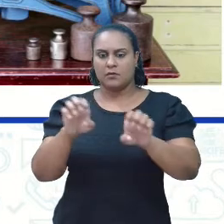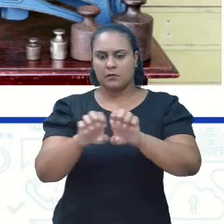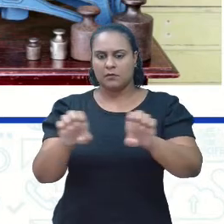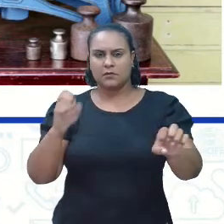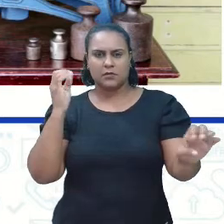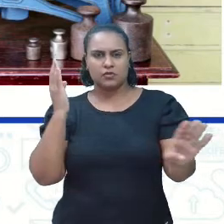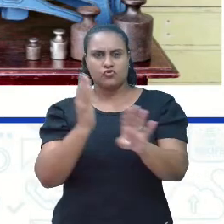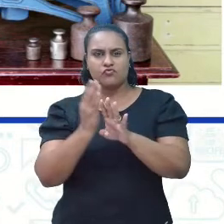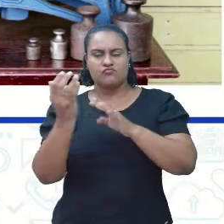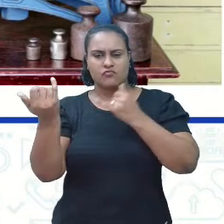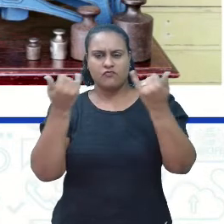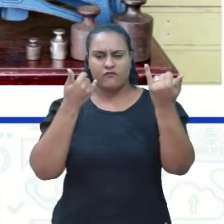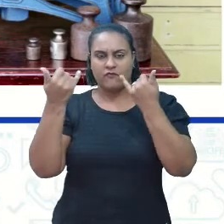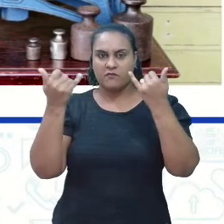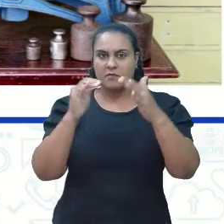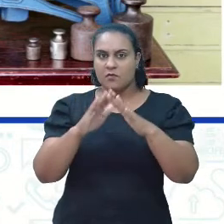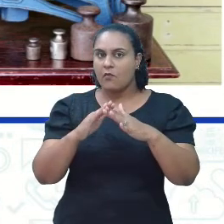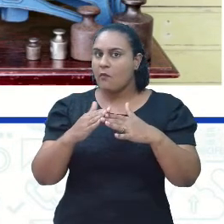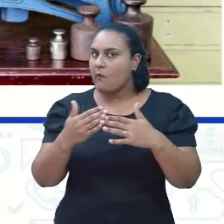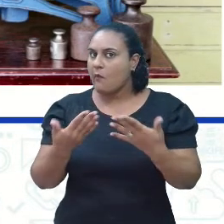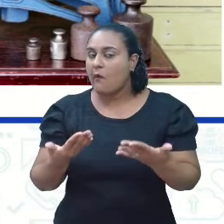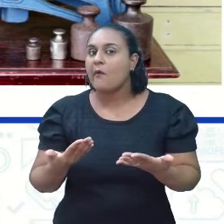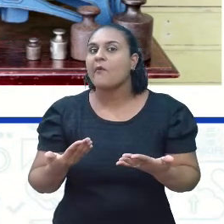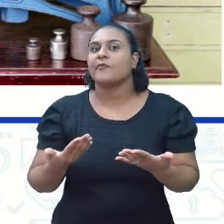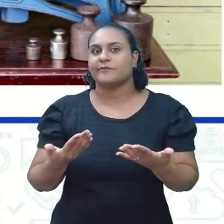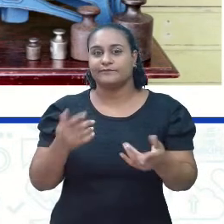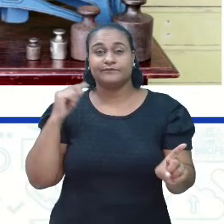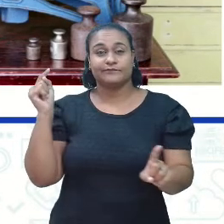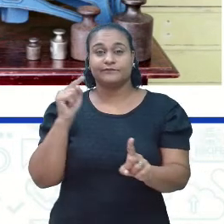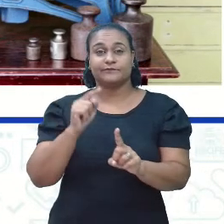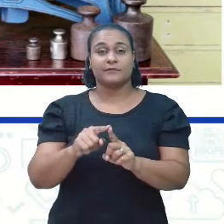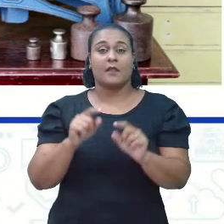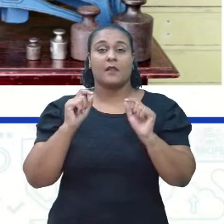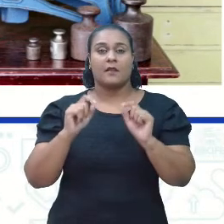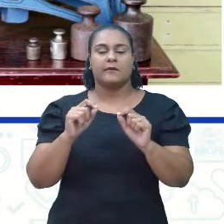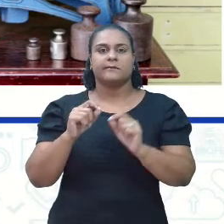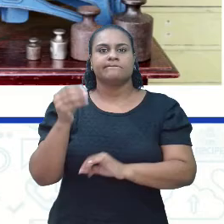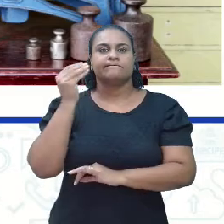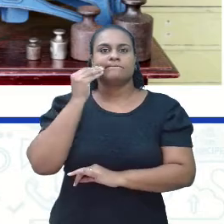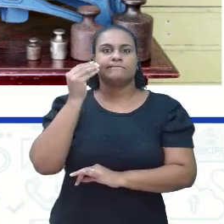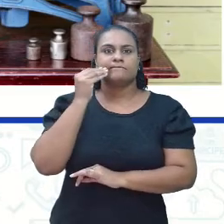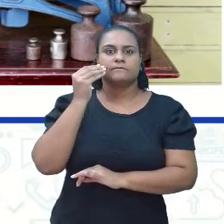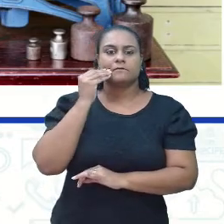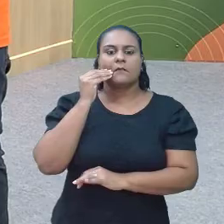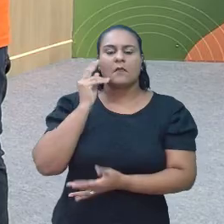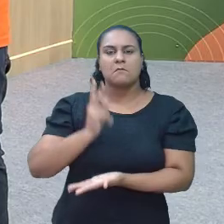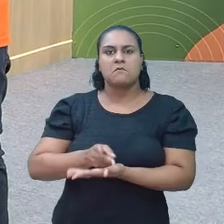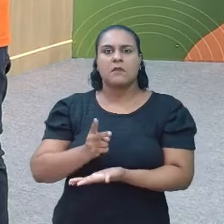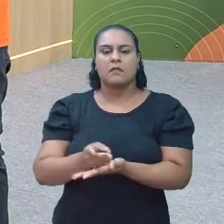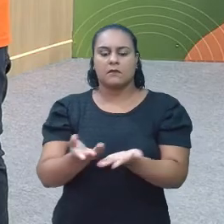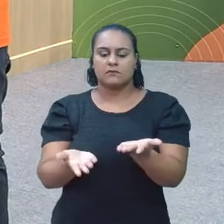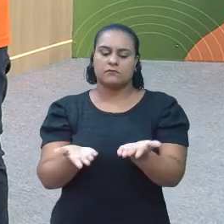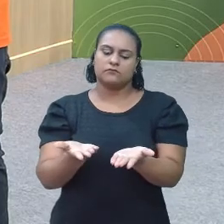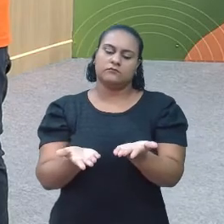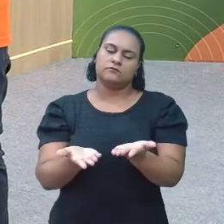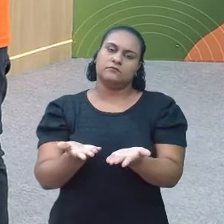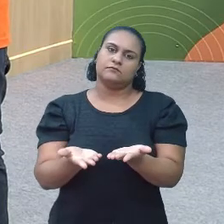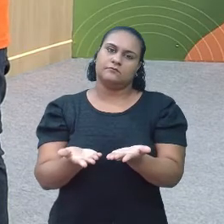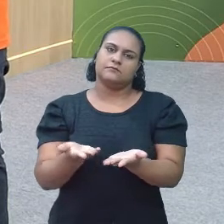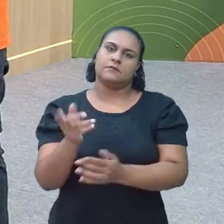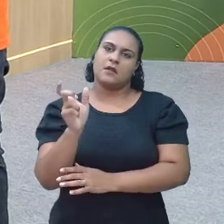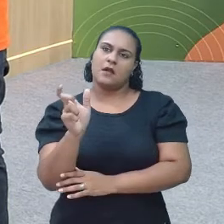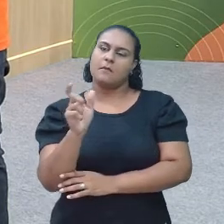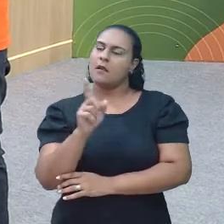descobrir informações desconhecidas com o objetivo de tentar manter o equilíbrio, né? Então a palavra